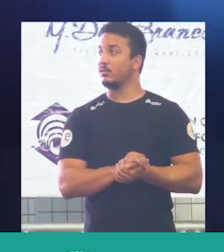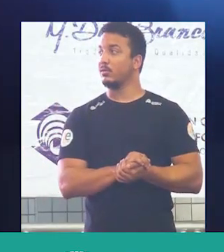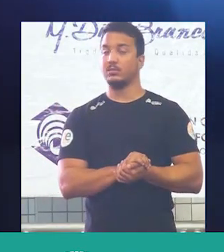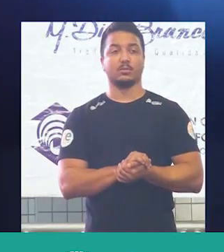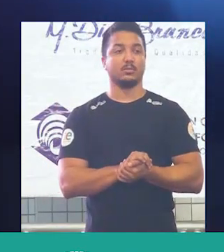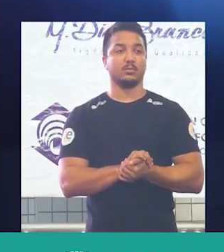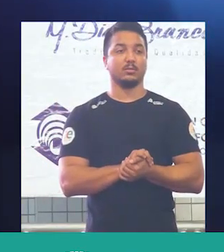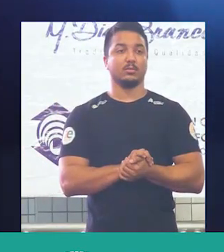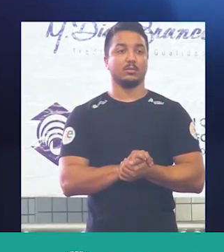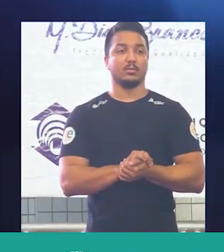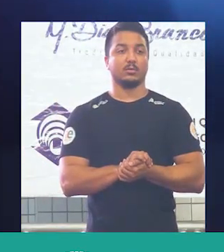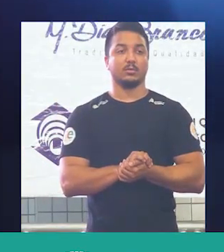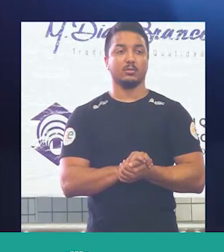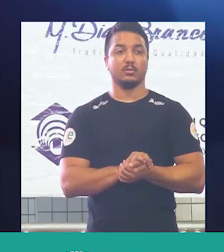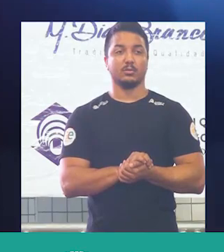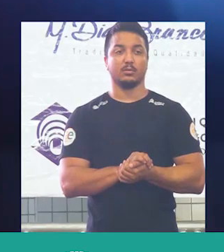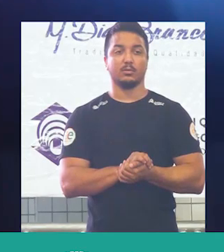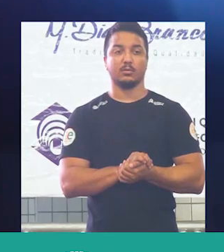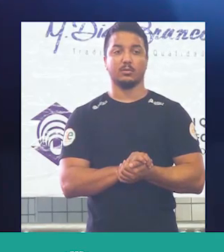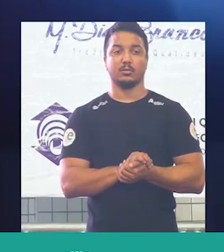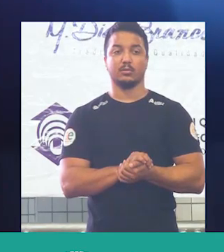Eita, não está dando para te ouvir.